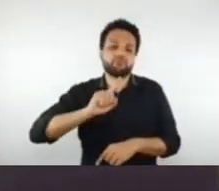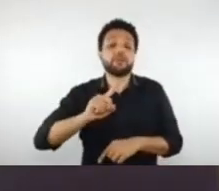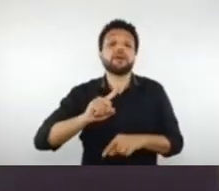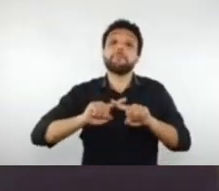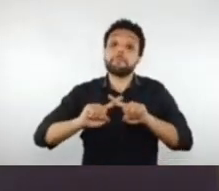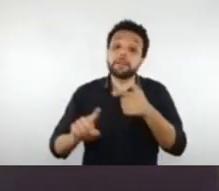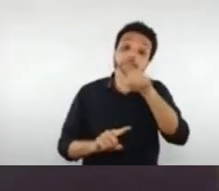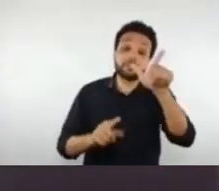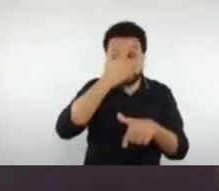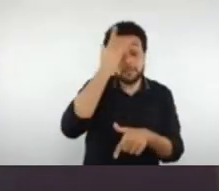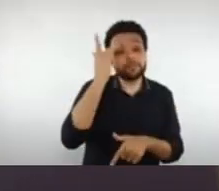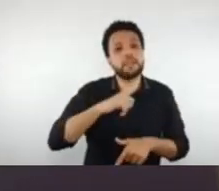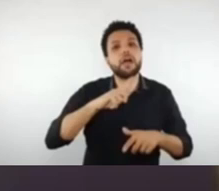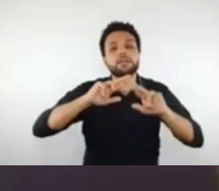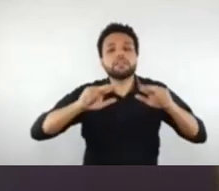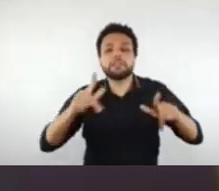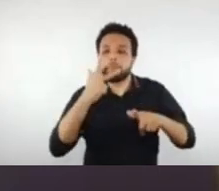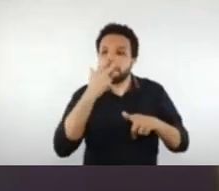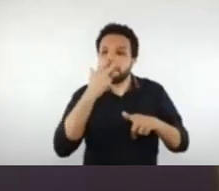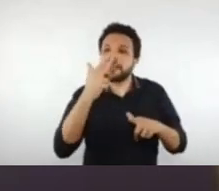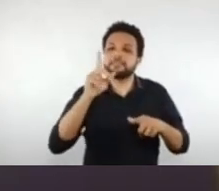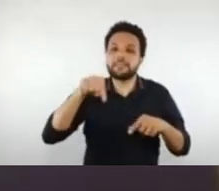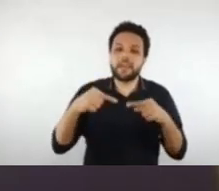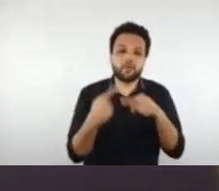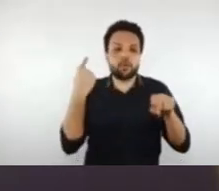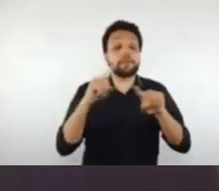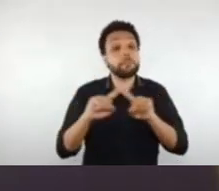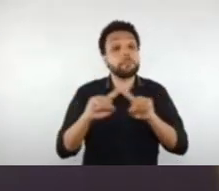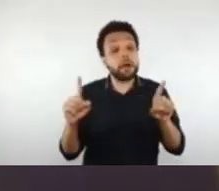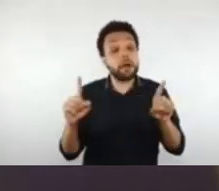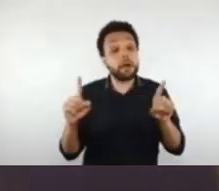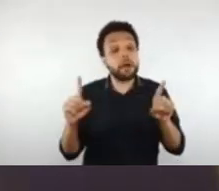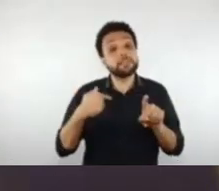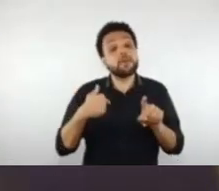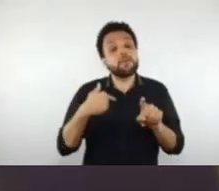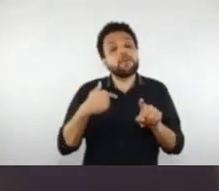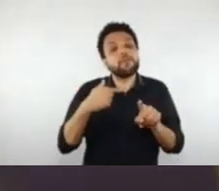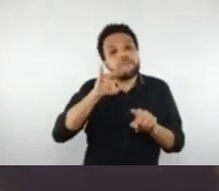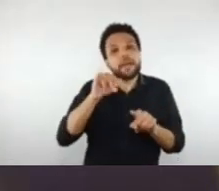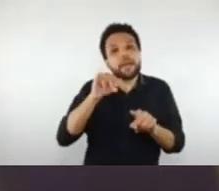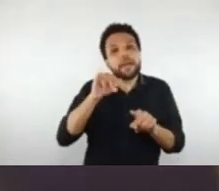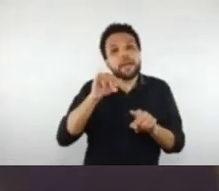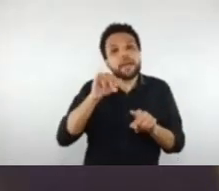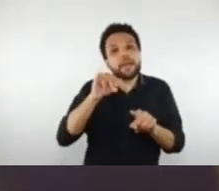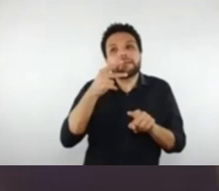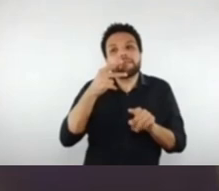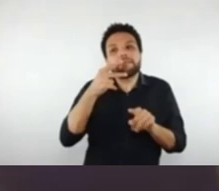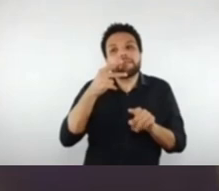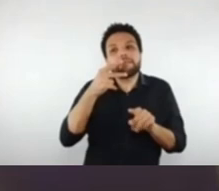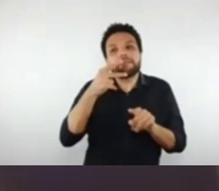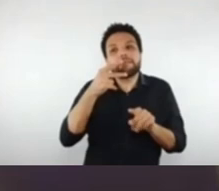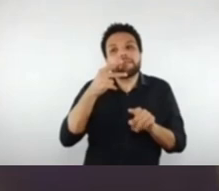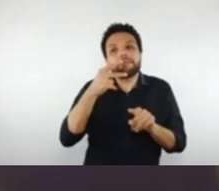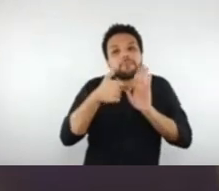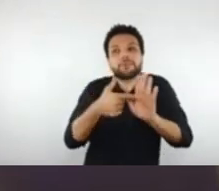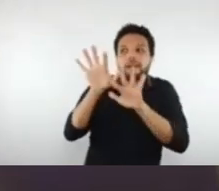muitas diferenças e tem uma discordância entre esses espaços. Então, isso é como introdução,